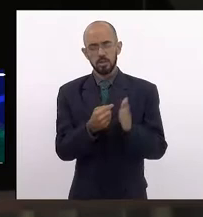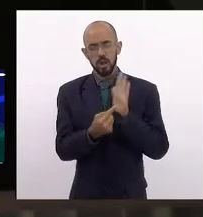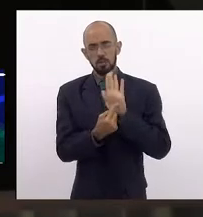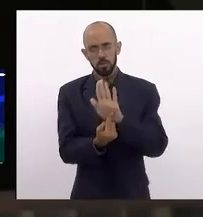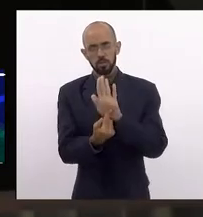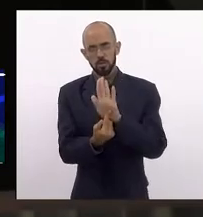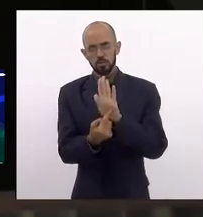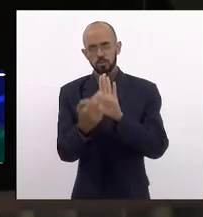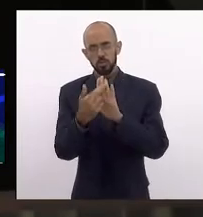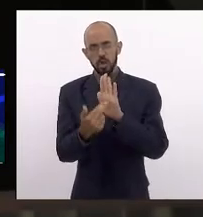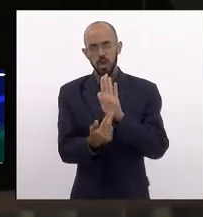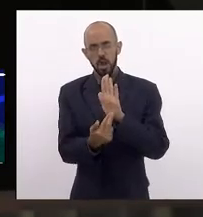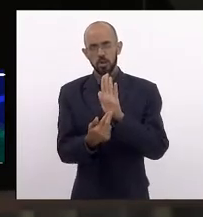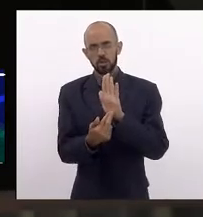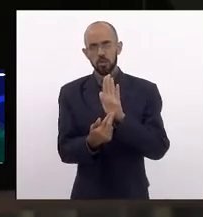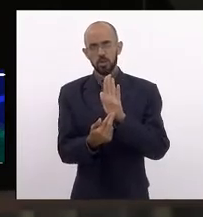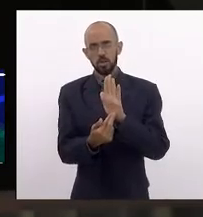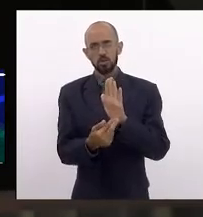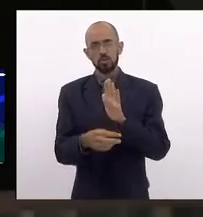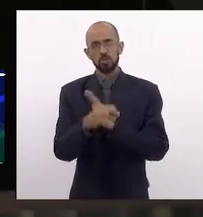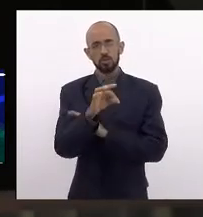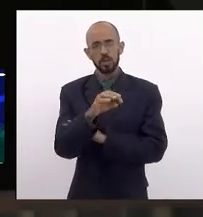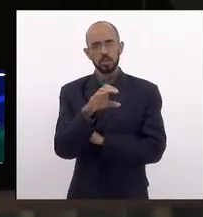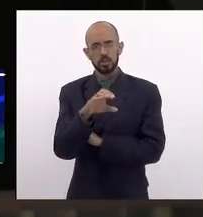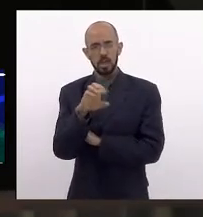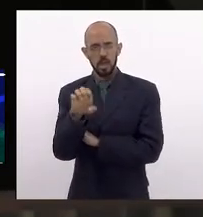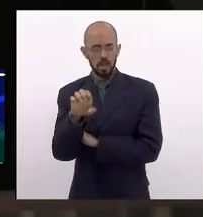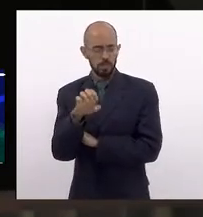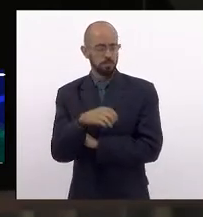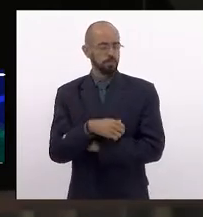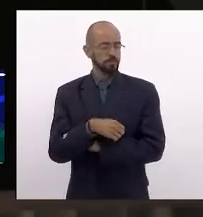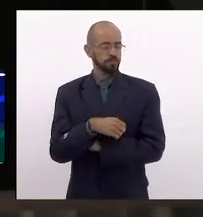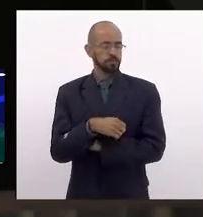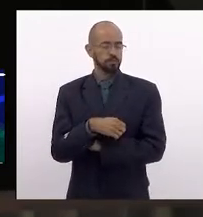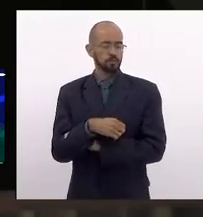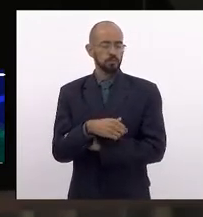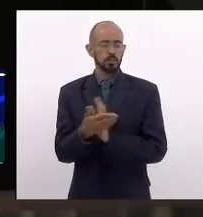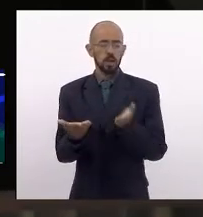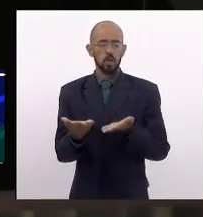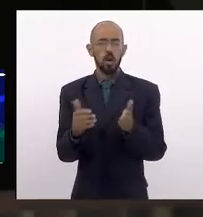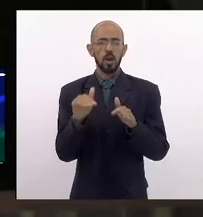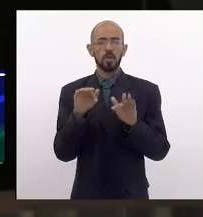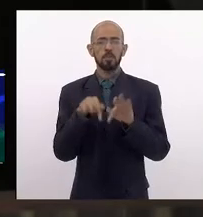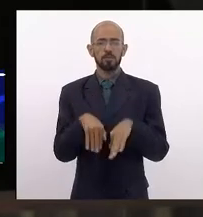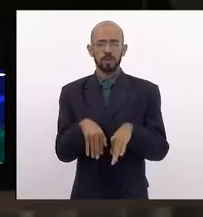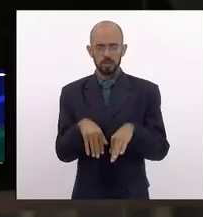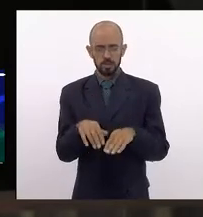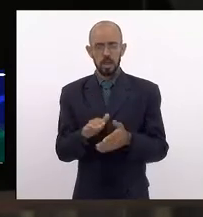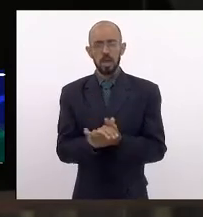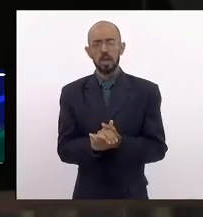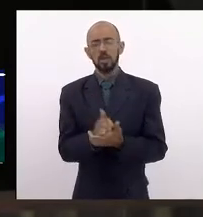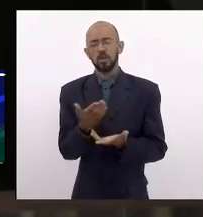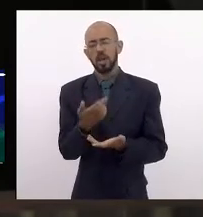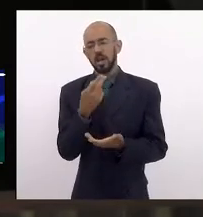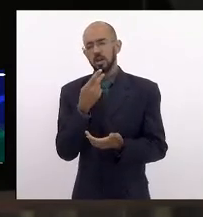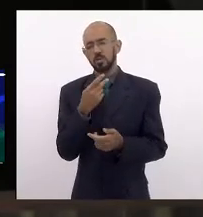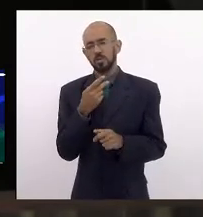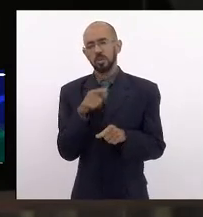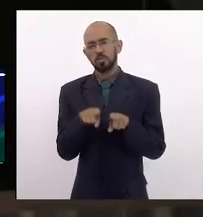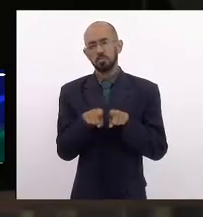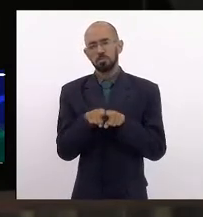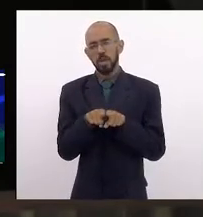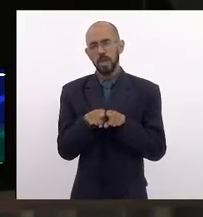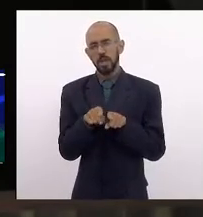não parecer prévio do tribunal as contas do nosso Estado por último eu quero fazer menção aqui é uma